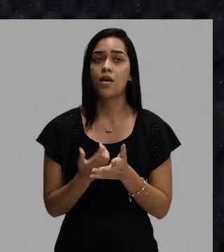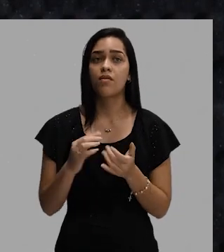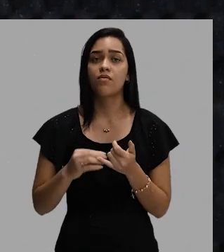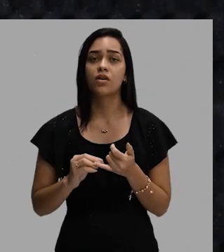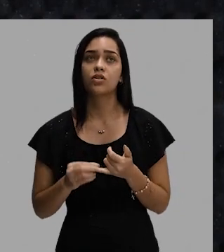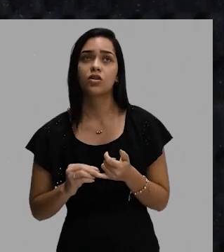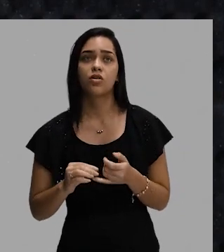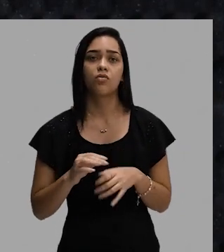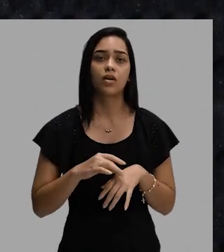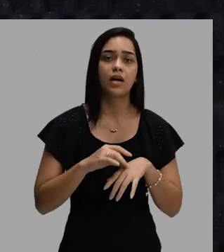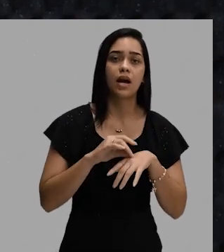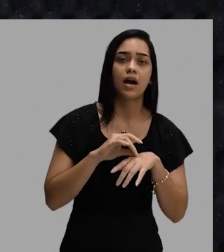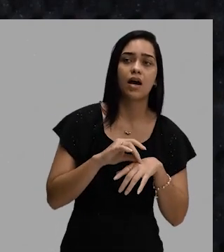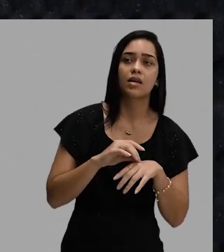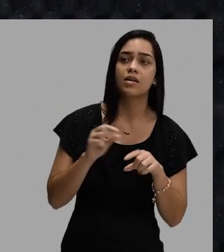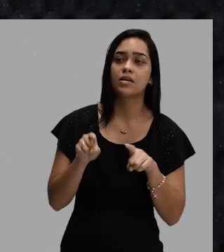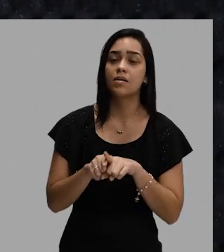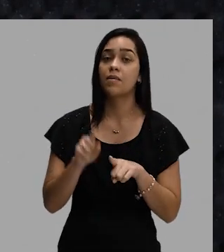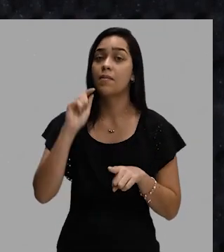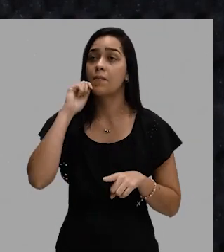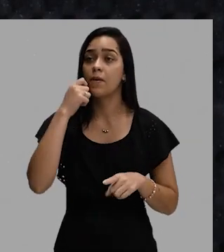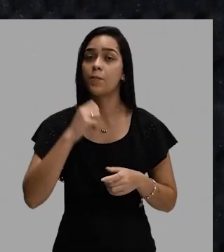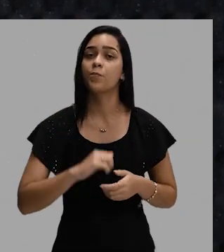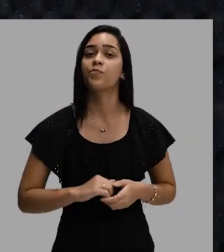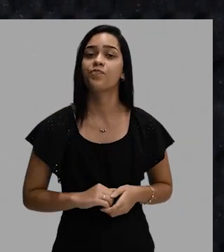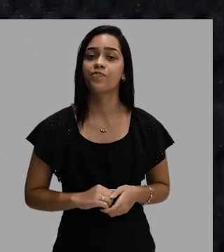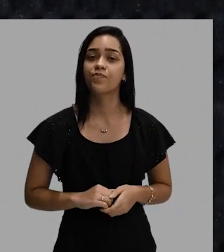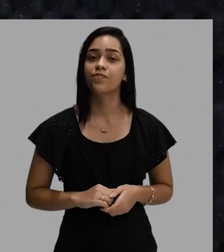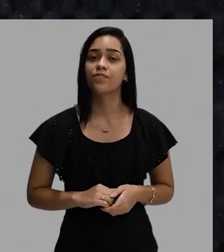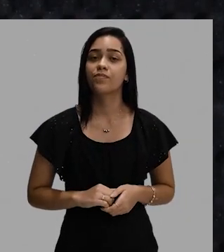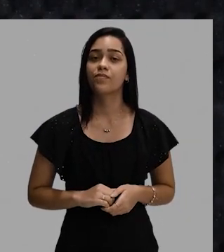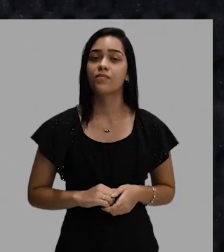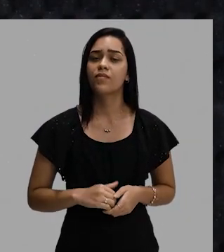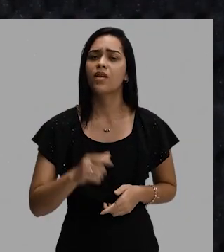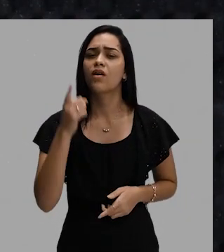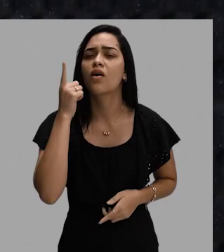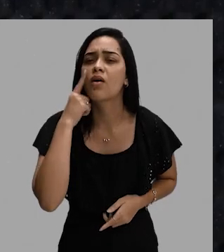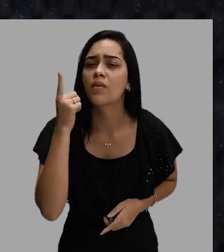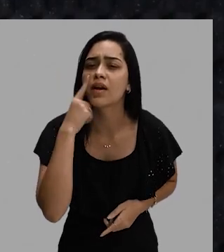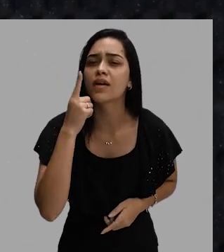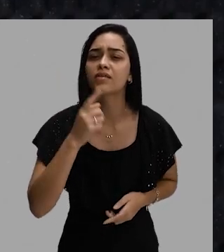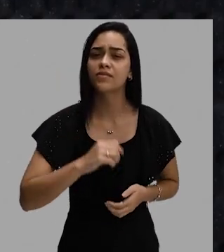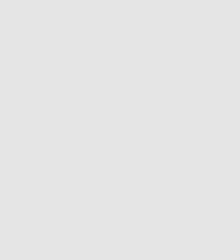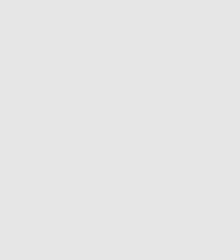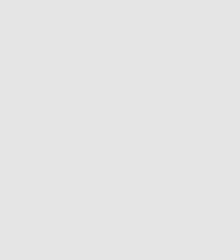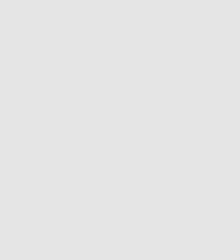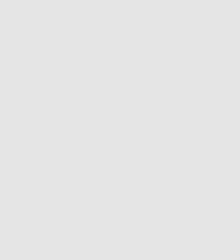feijão, comprar carne e comprar pão. Compliquei?